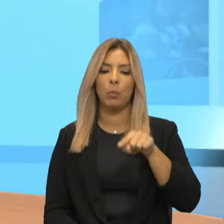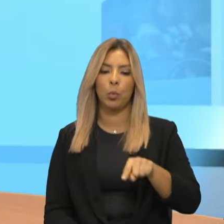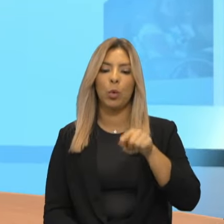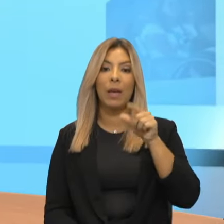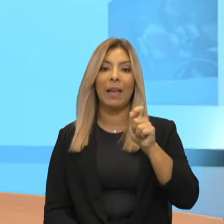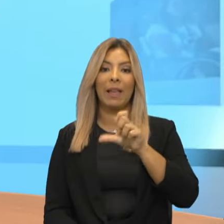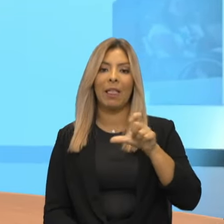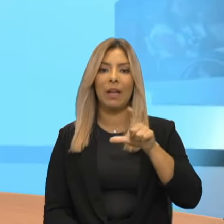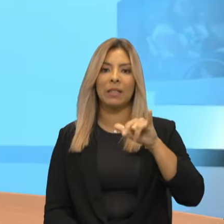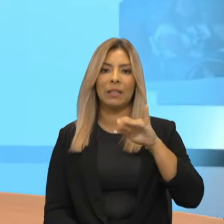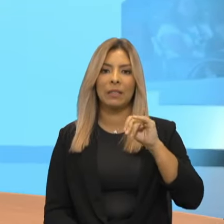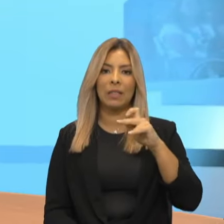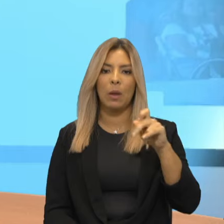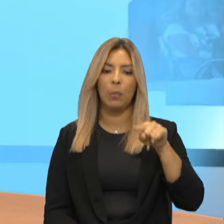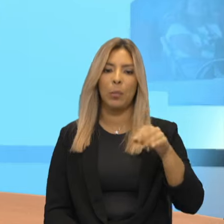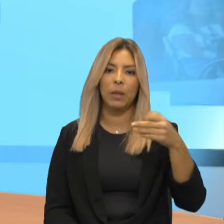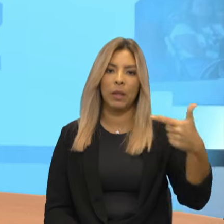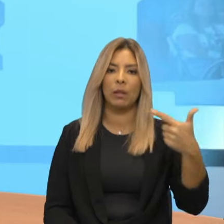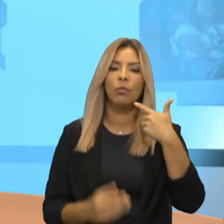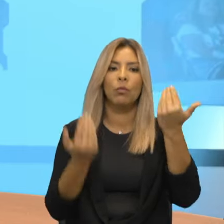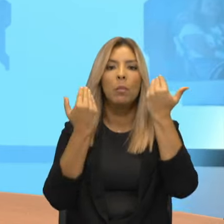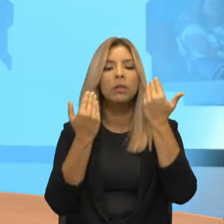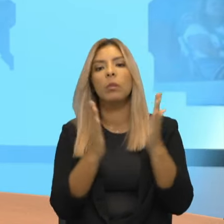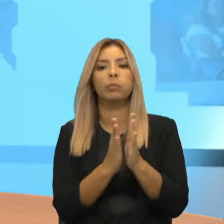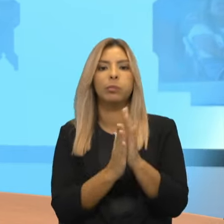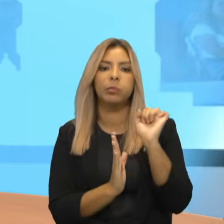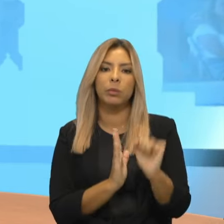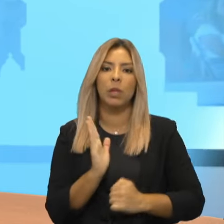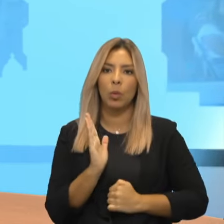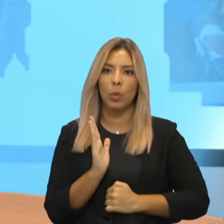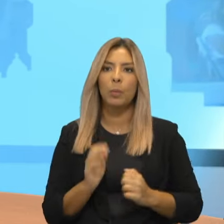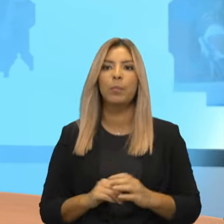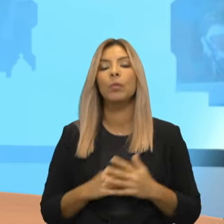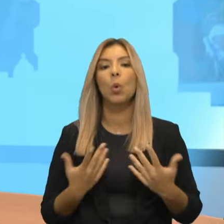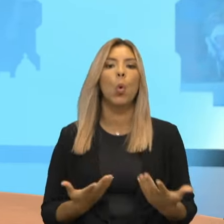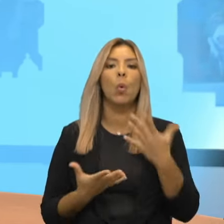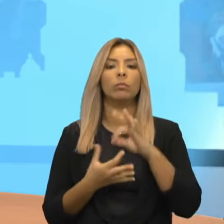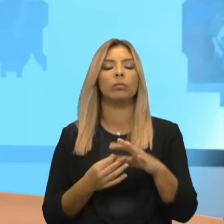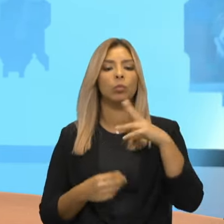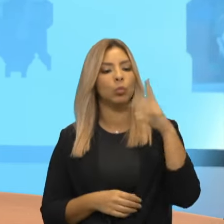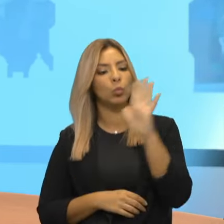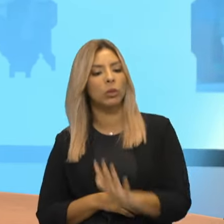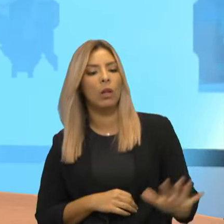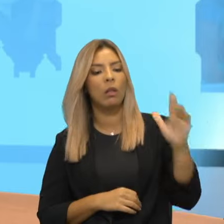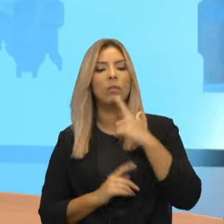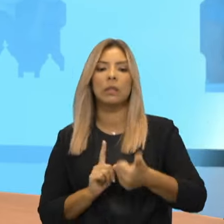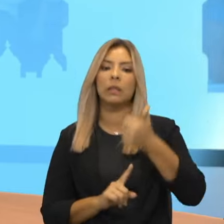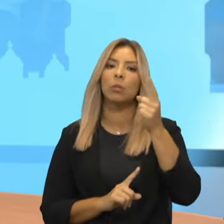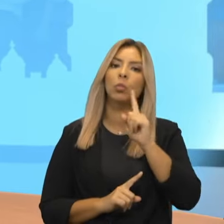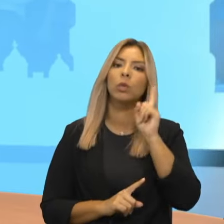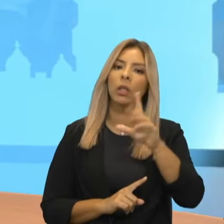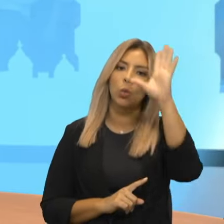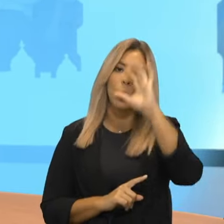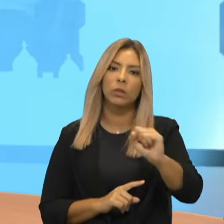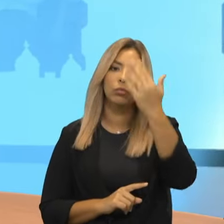agência.eclesia.pt, é o portal informativo da Igreja Católica. Agora olhamos o mundo, começamos por Portugal, a importância de um orçamento de Estado